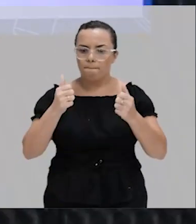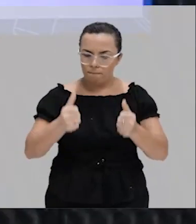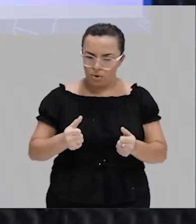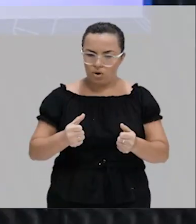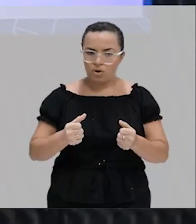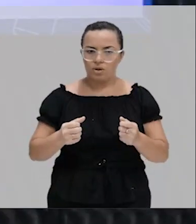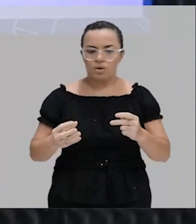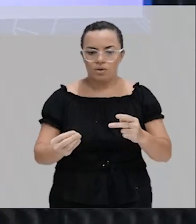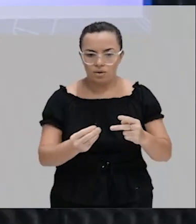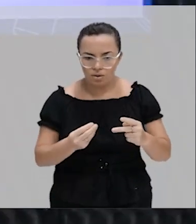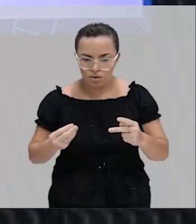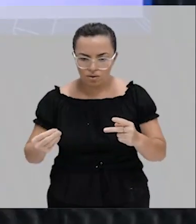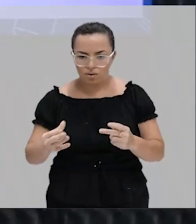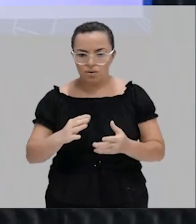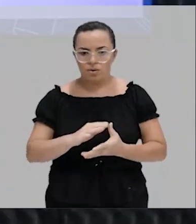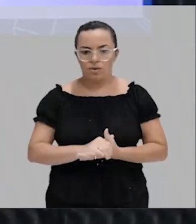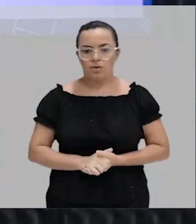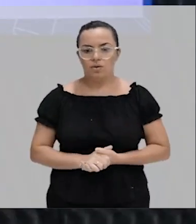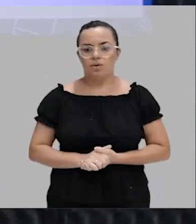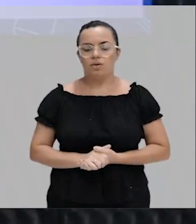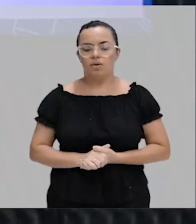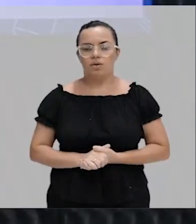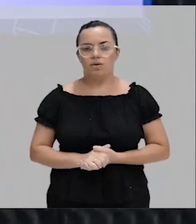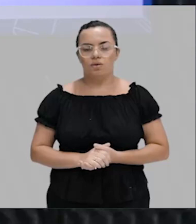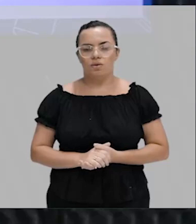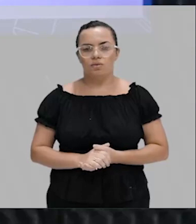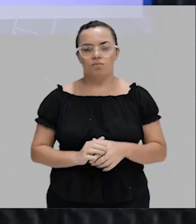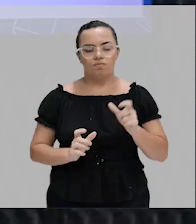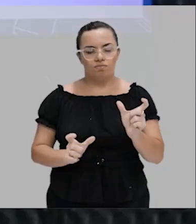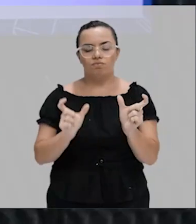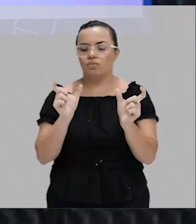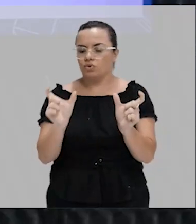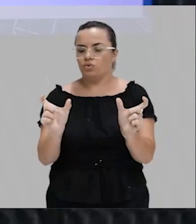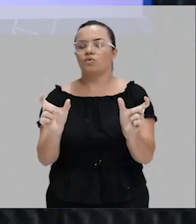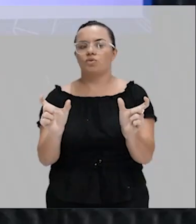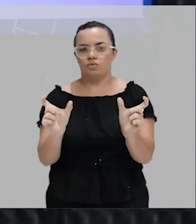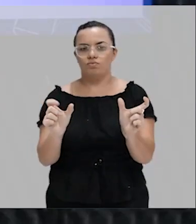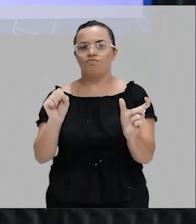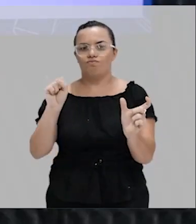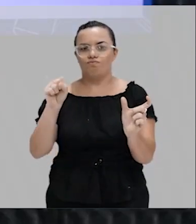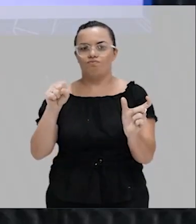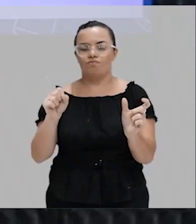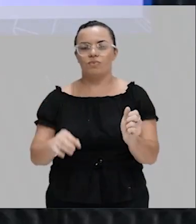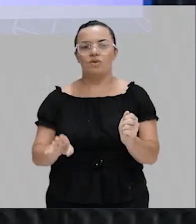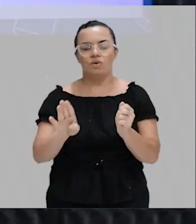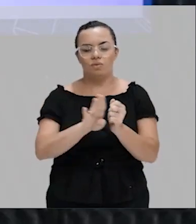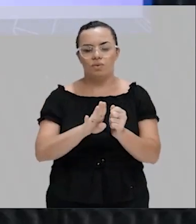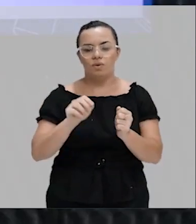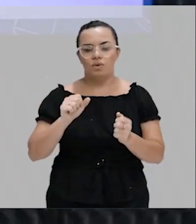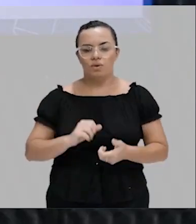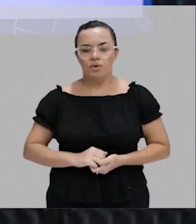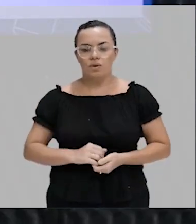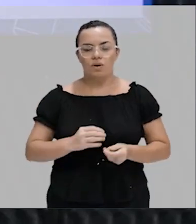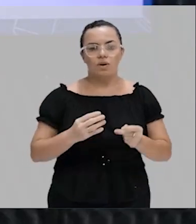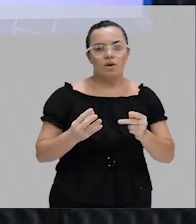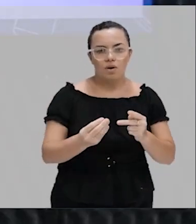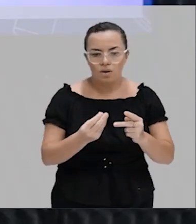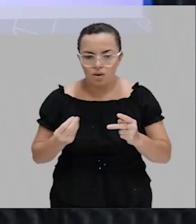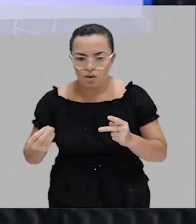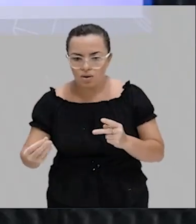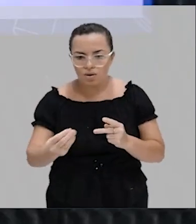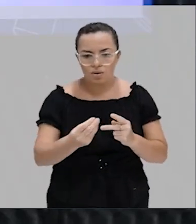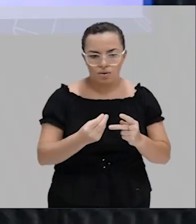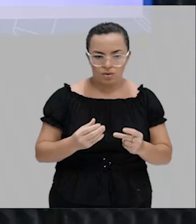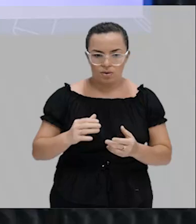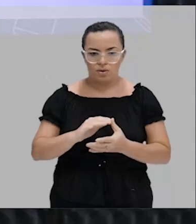de substantivo mais substantivo, ambos vão para o plural, quando se deduz que há autonomia de significado